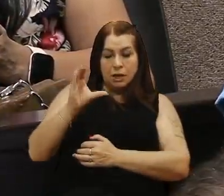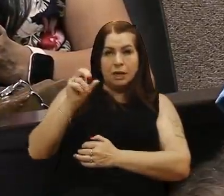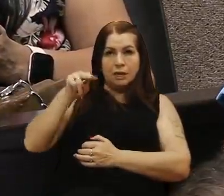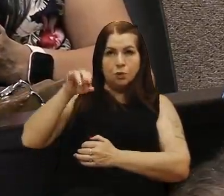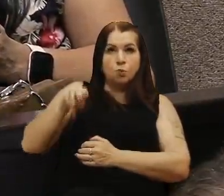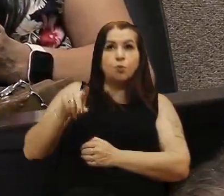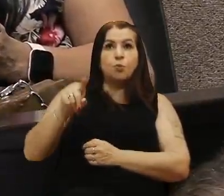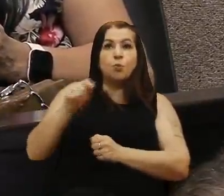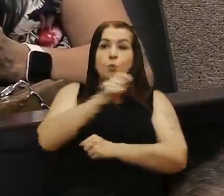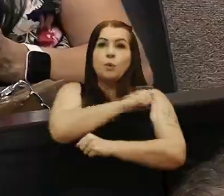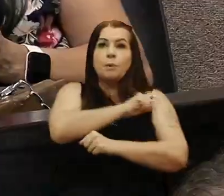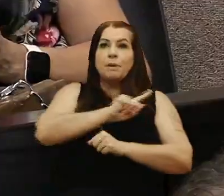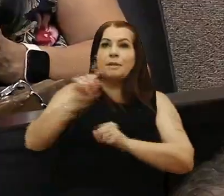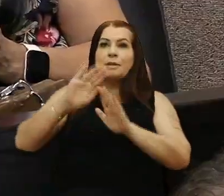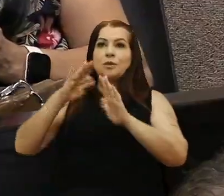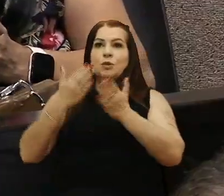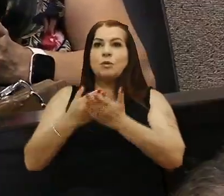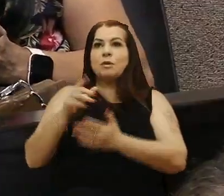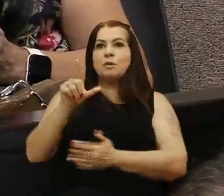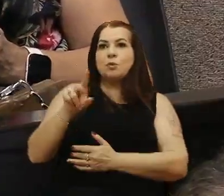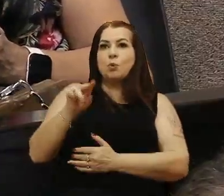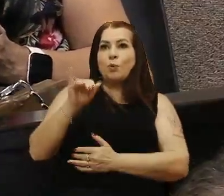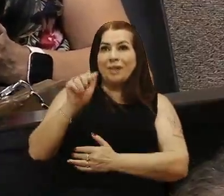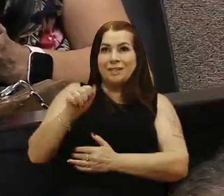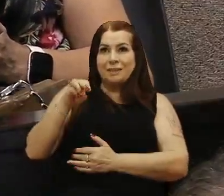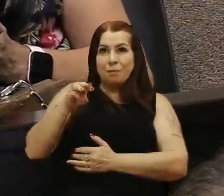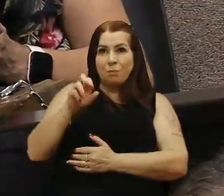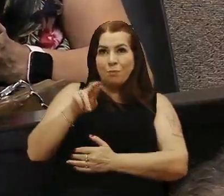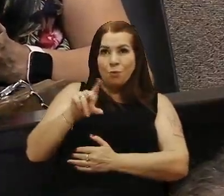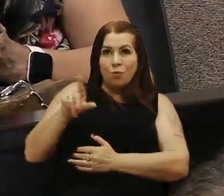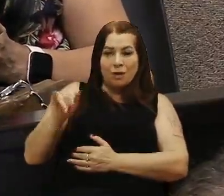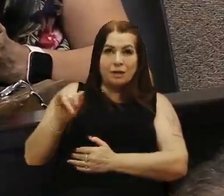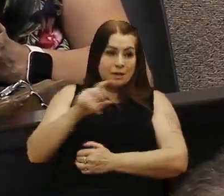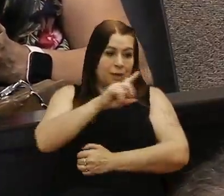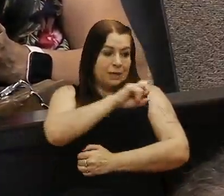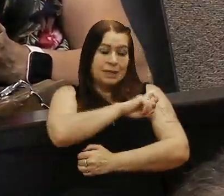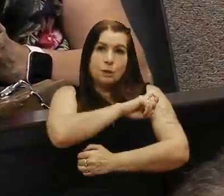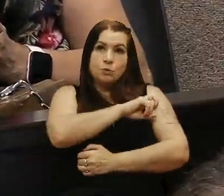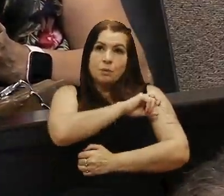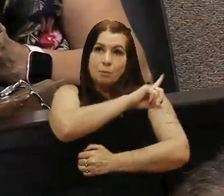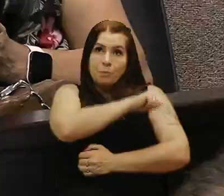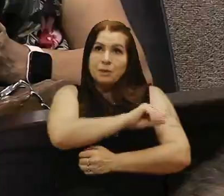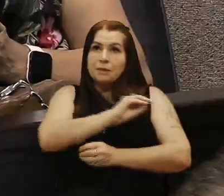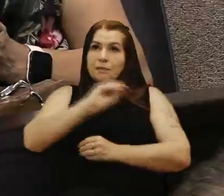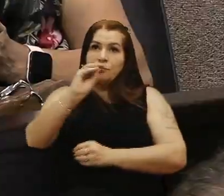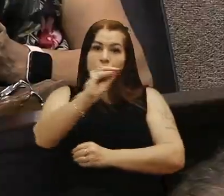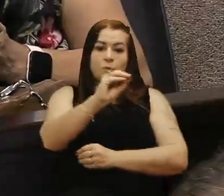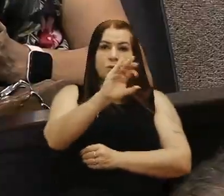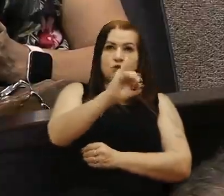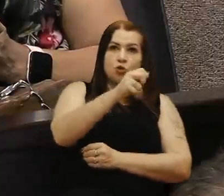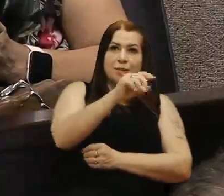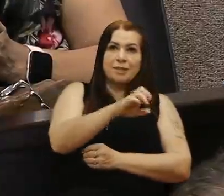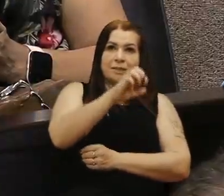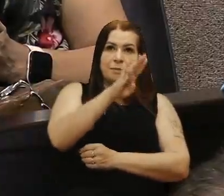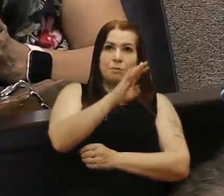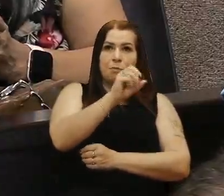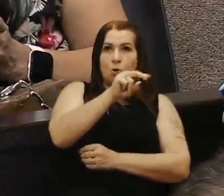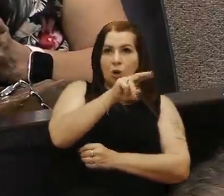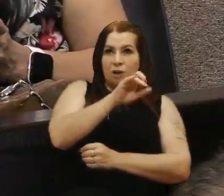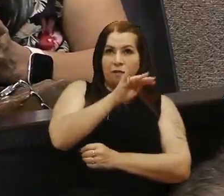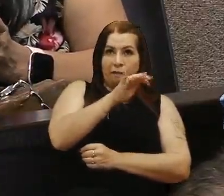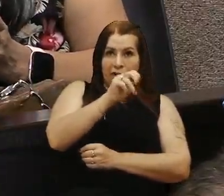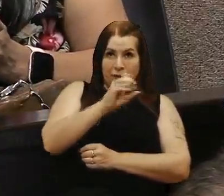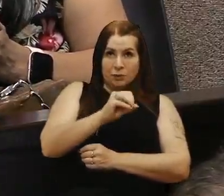são direcionados para a escola Luísa Morelli. A partir do 5º ano, eles vão para a escola José Bonifácio, certo?